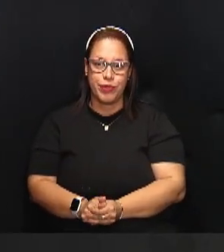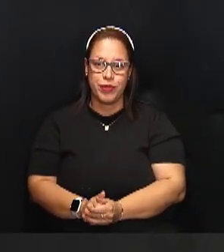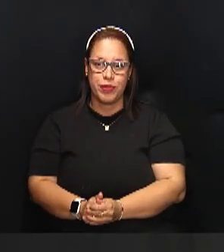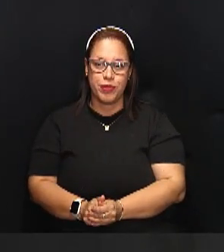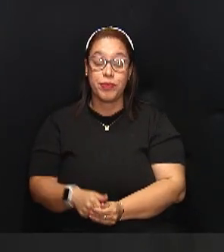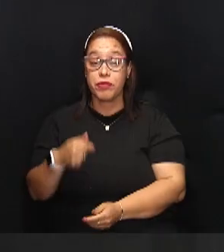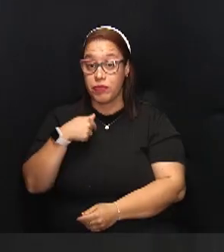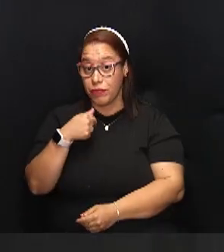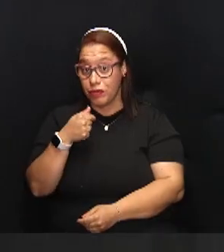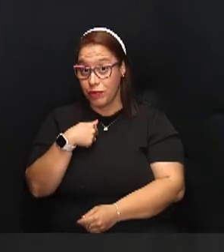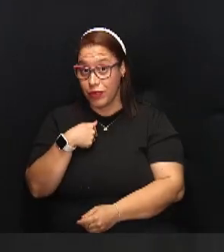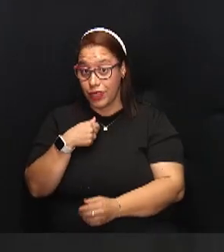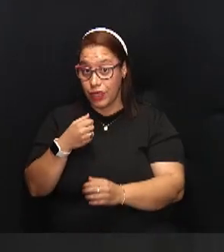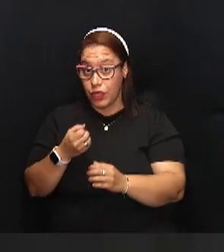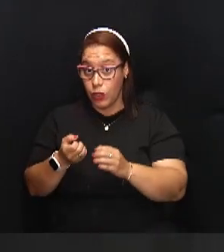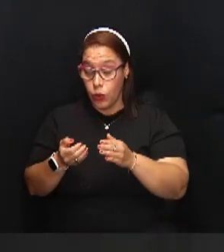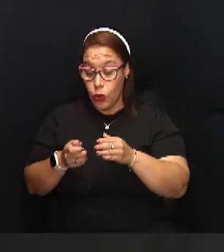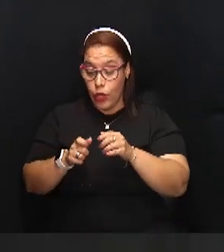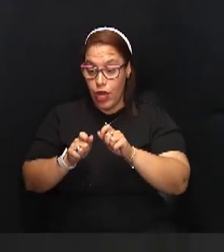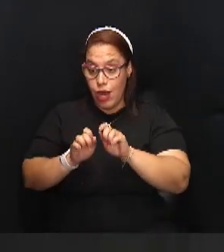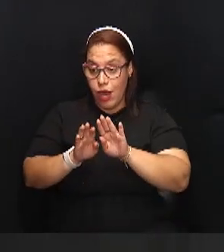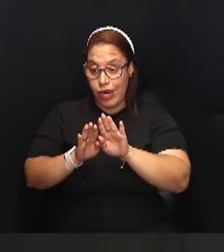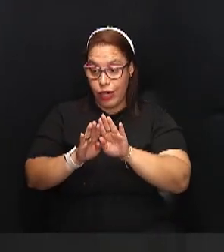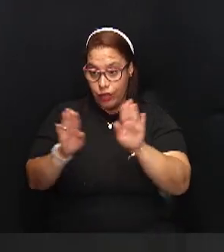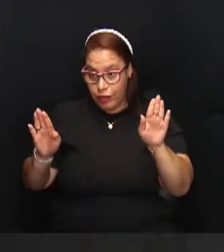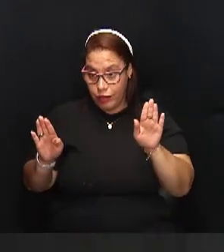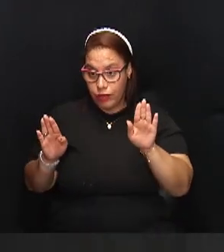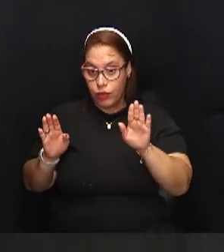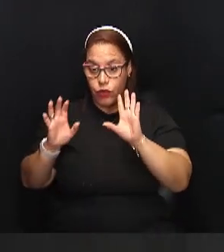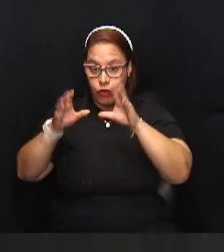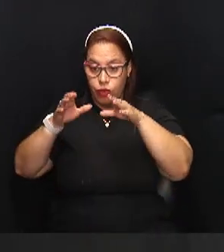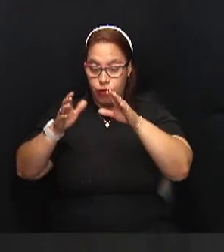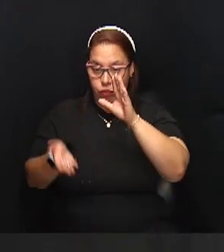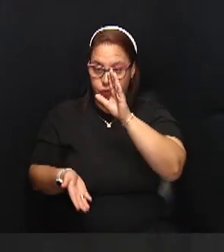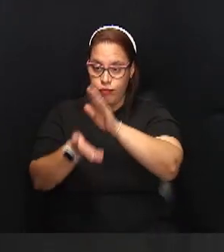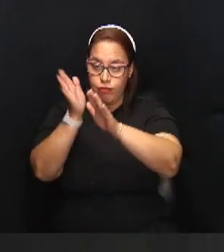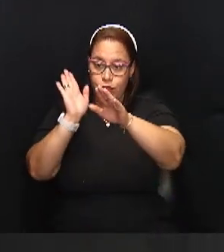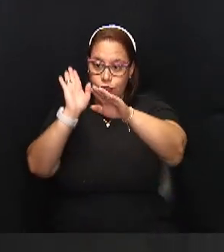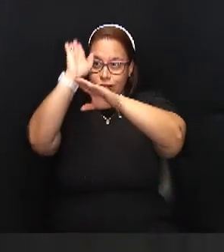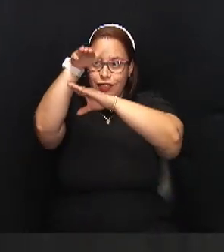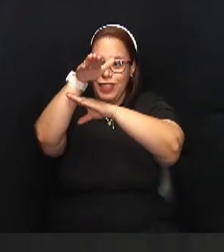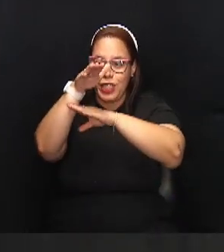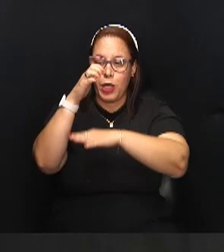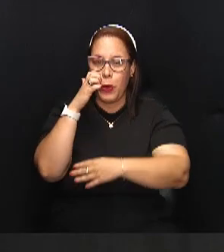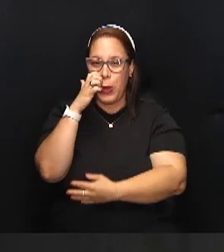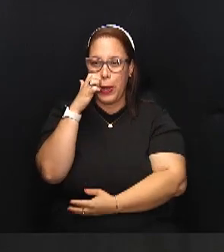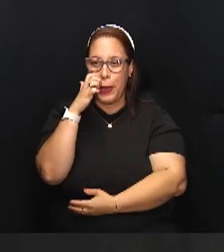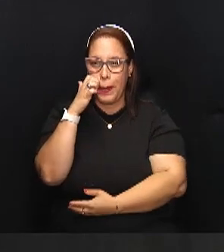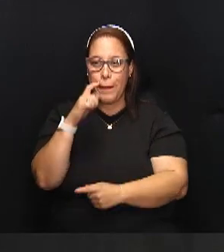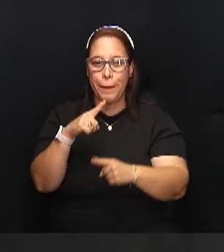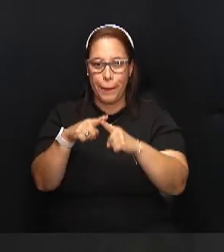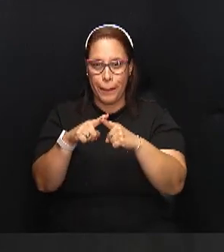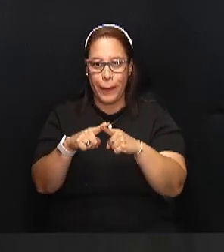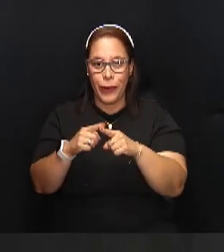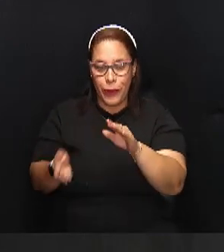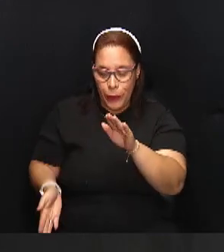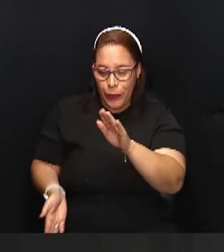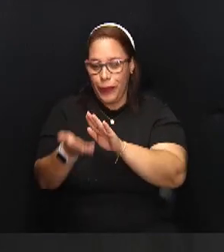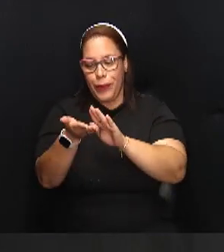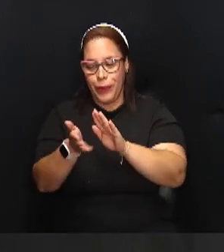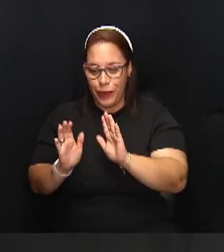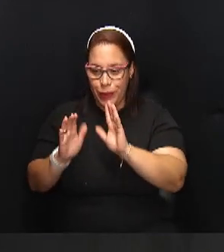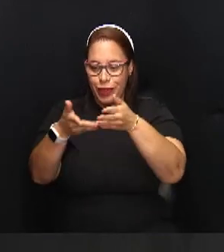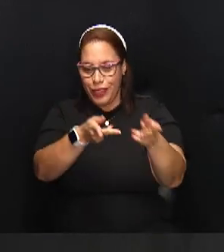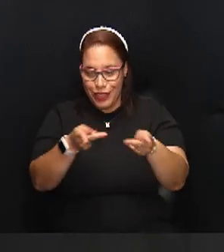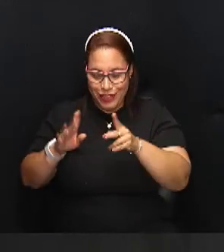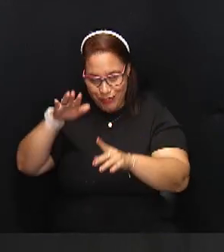quem, na inauguração, como tem no basquete, você lança a bola, sim, eles disputam, eu fui um